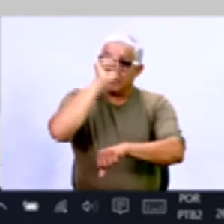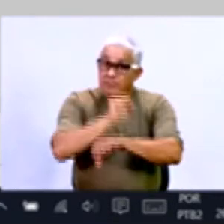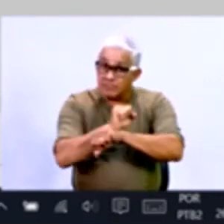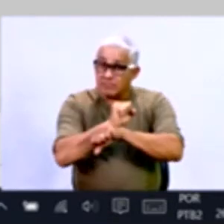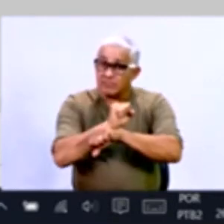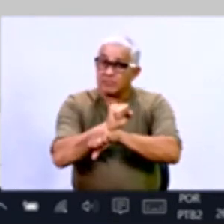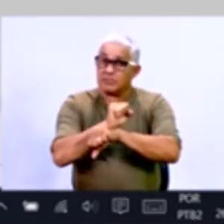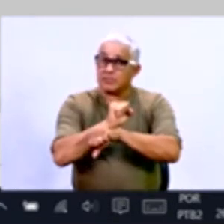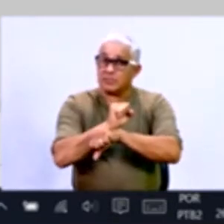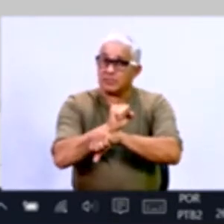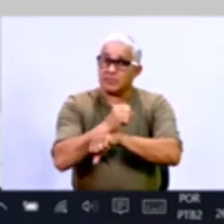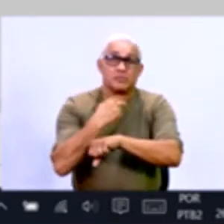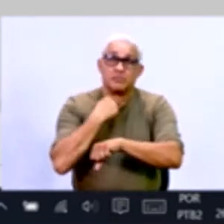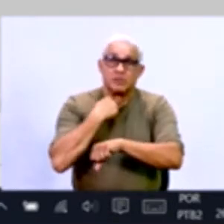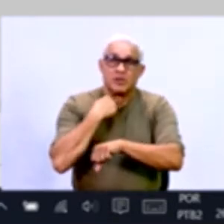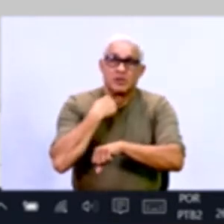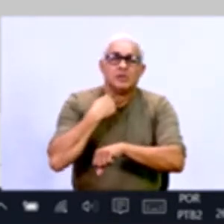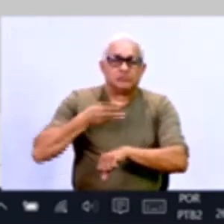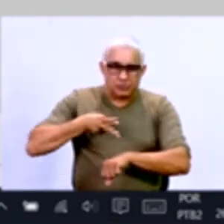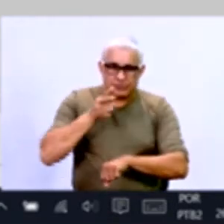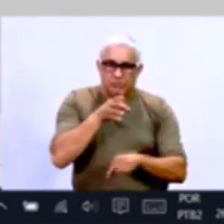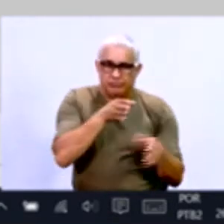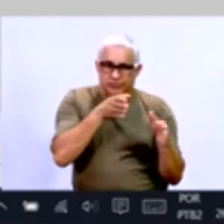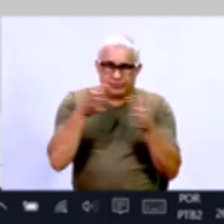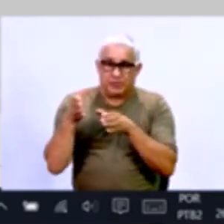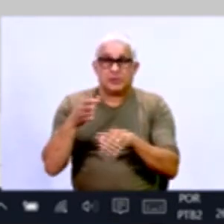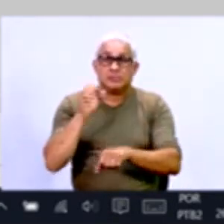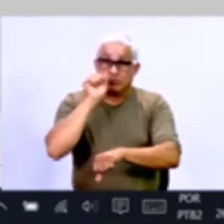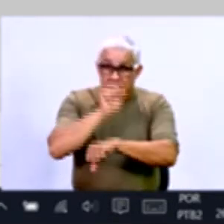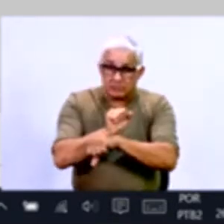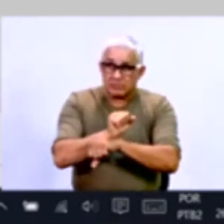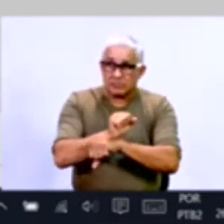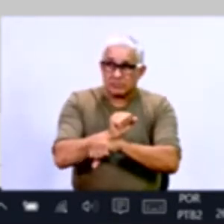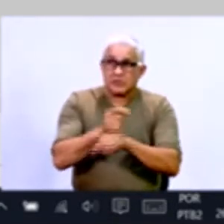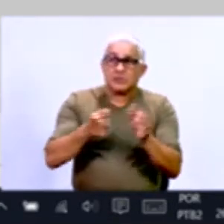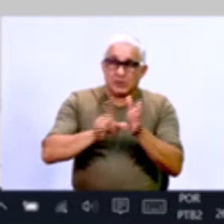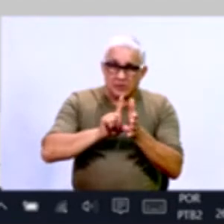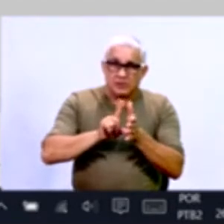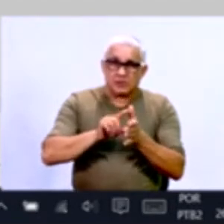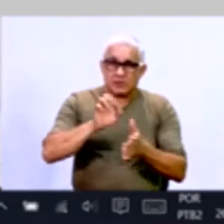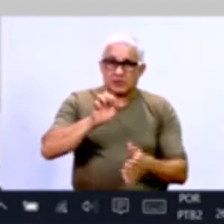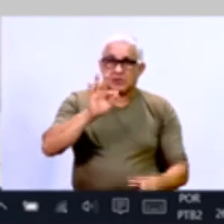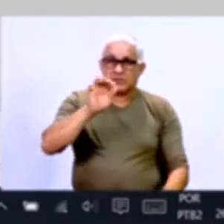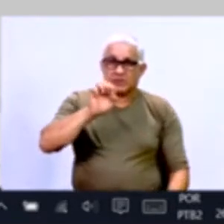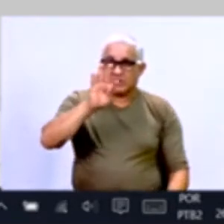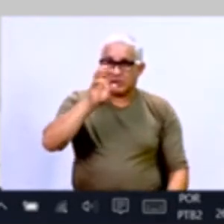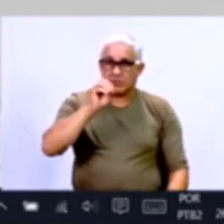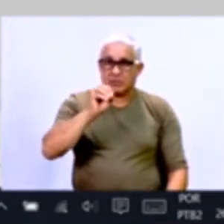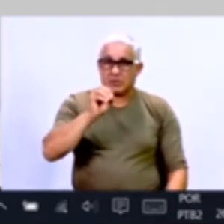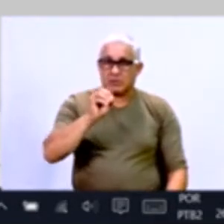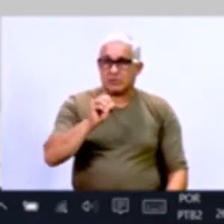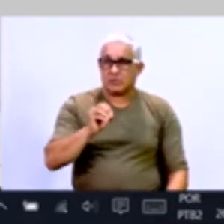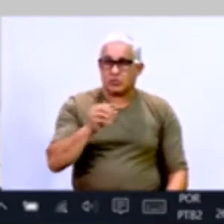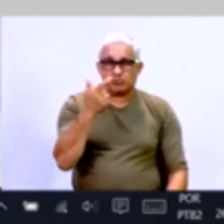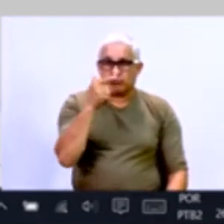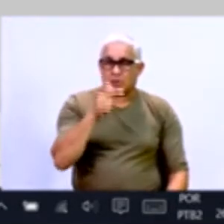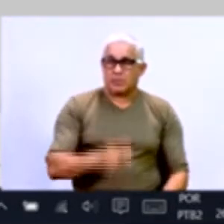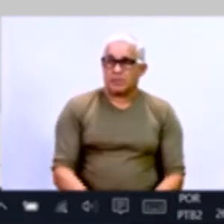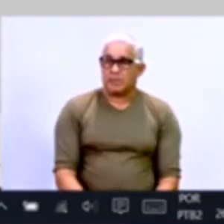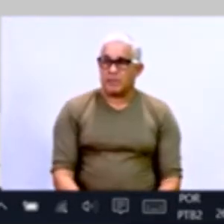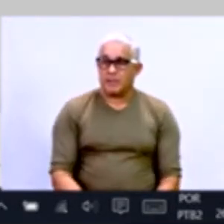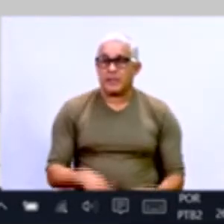a música, ela não pode estar em reprodução. Se ela estiver em reprodução, olha só, o efeito fica desabilitado. Então,